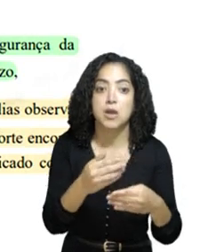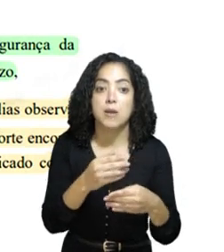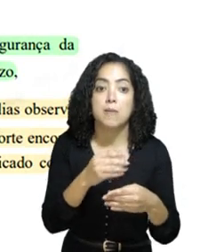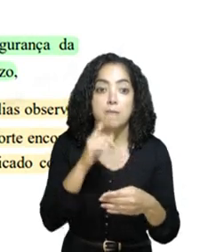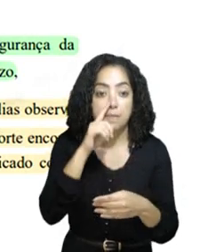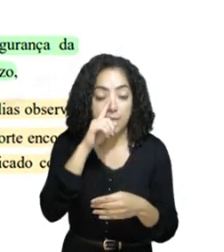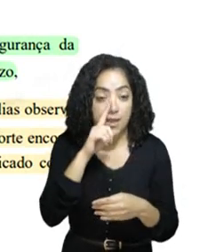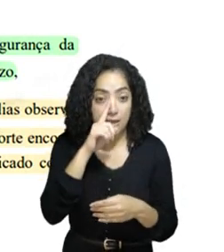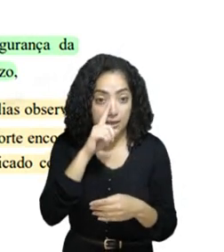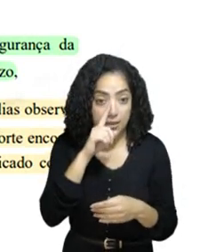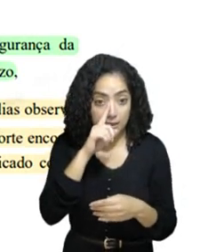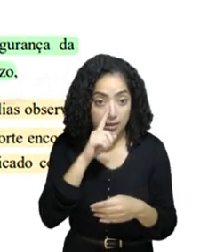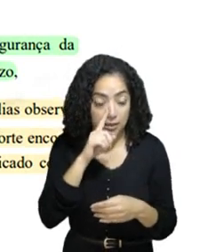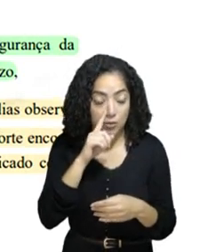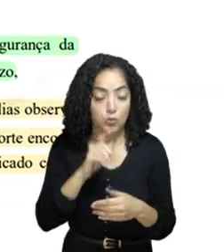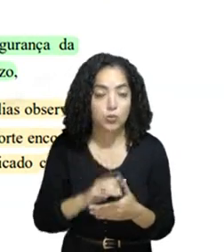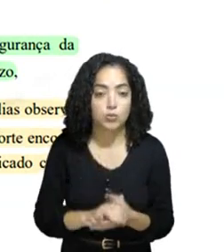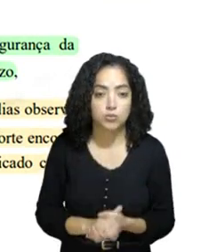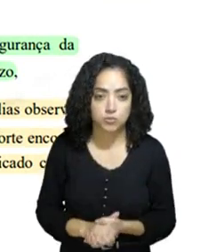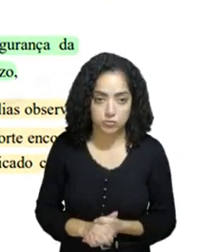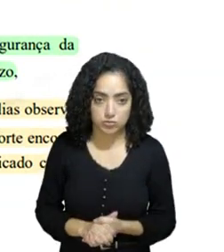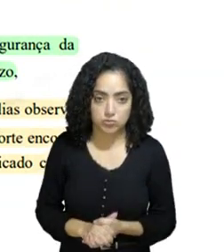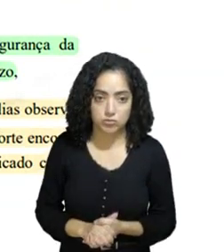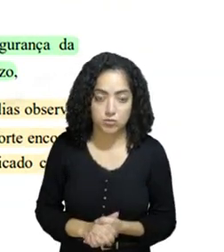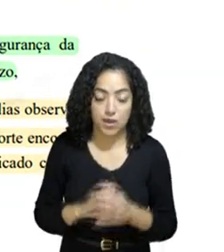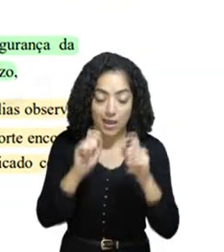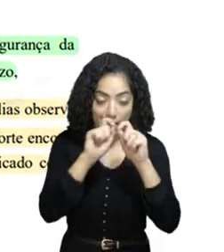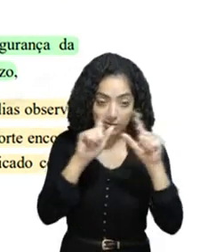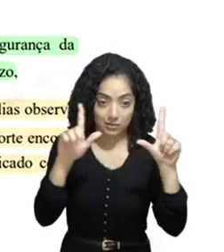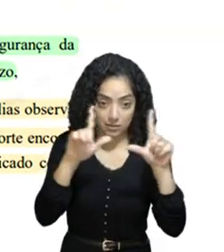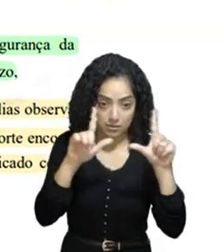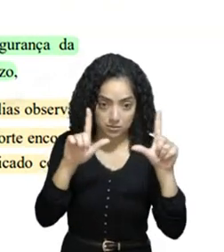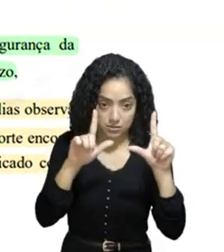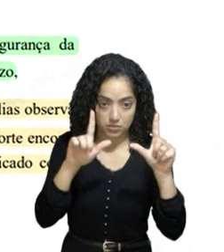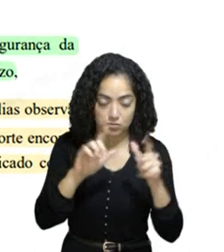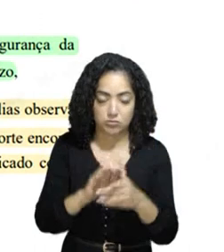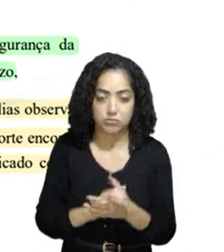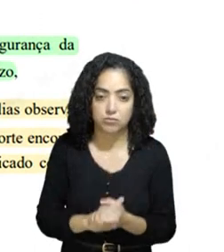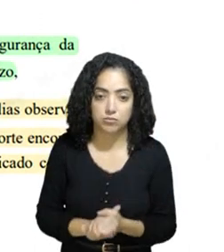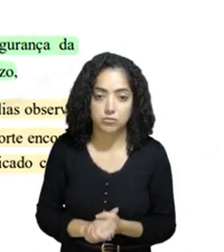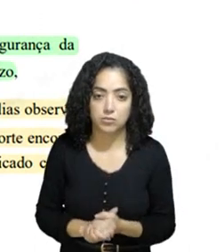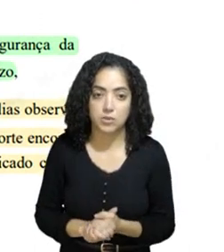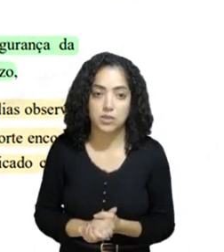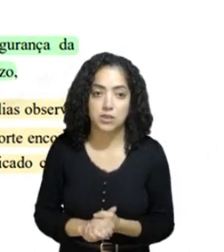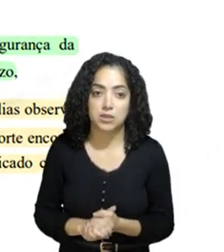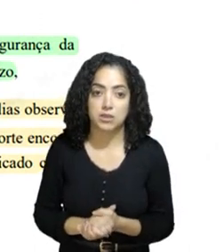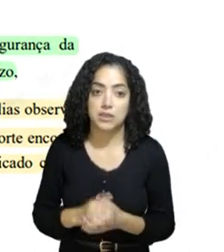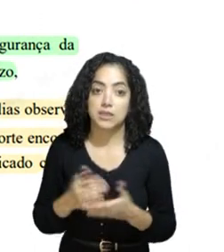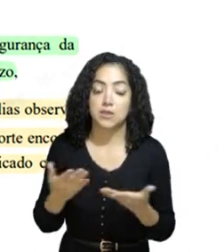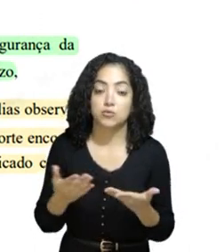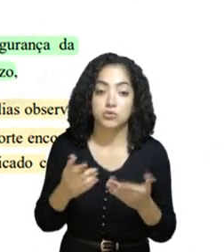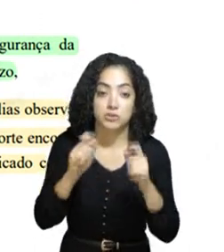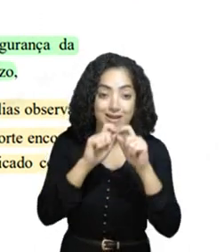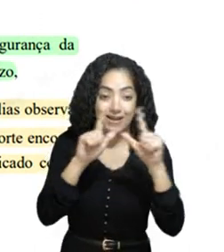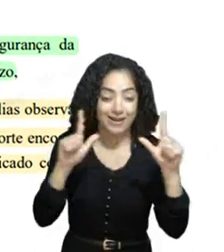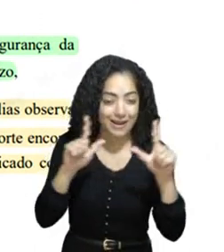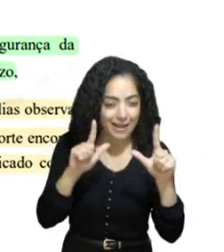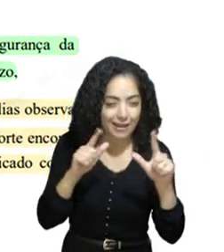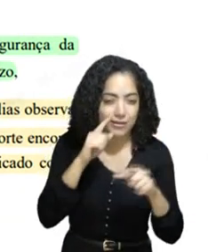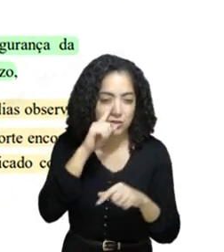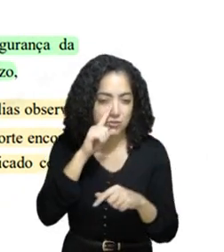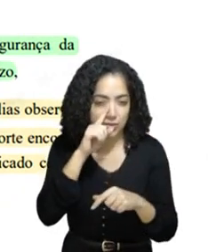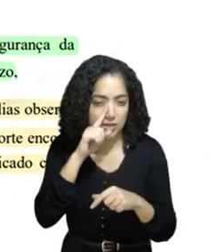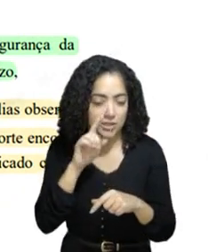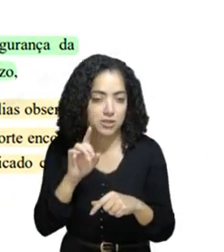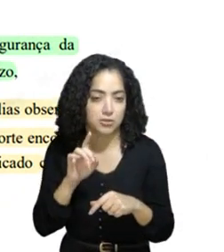global, classificado como atenção. Portanto, não há ainda o alerta de perigo, é apenas